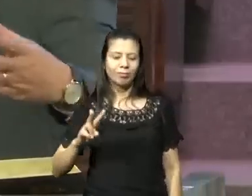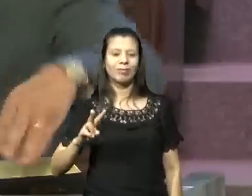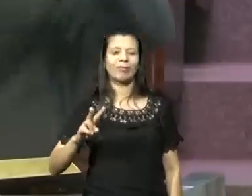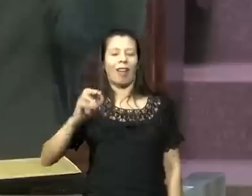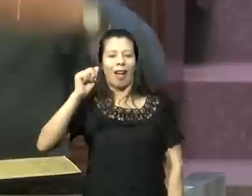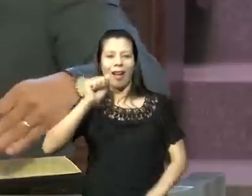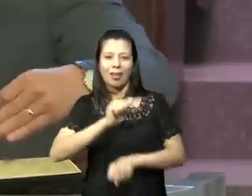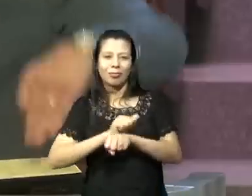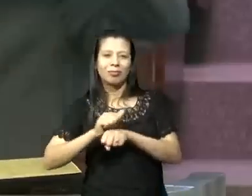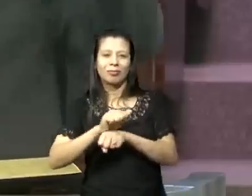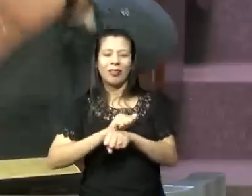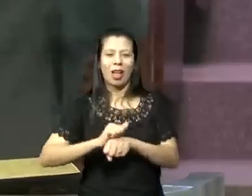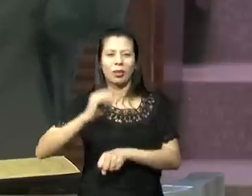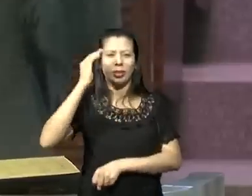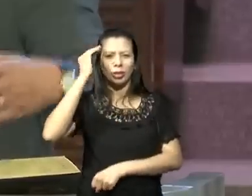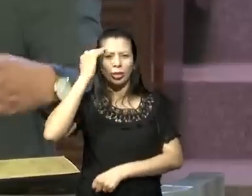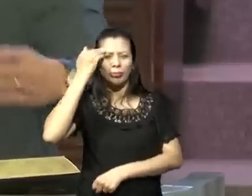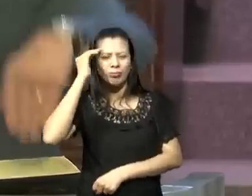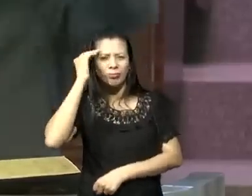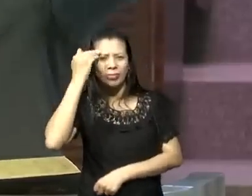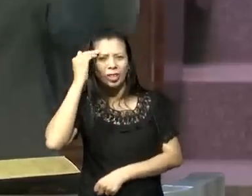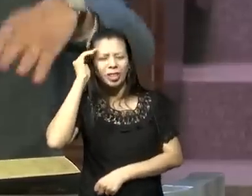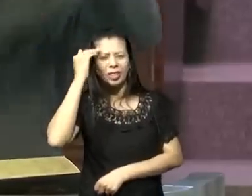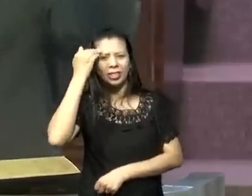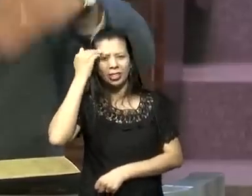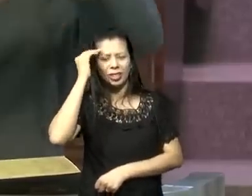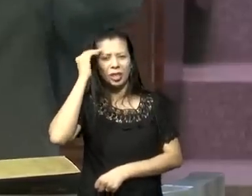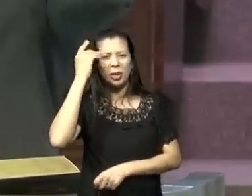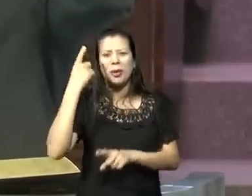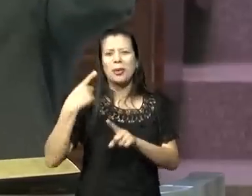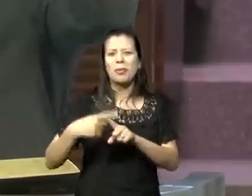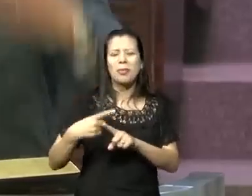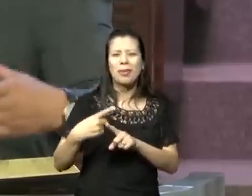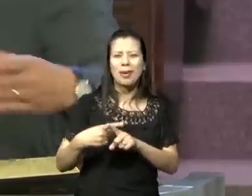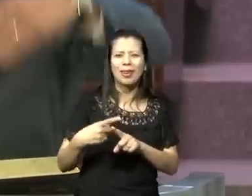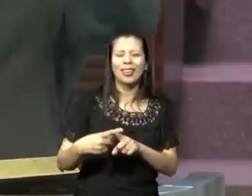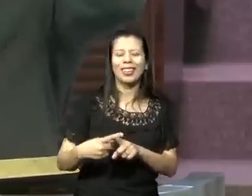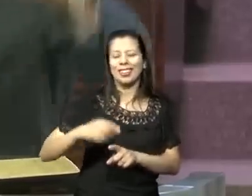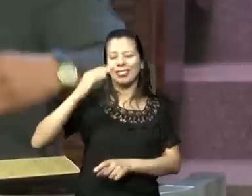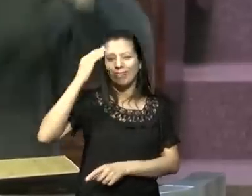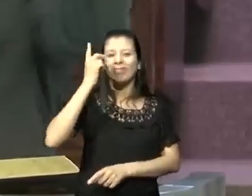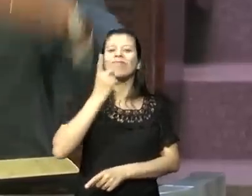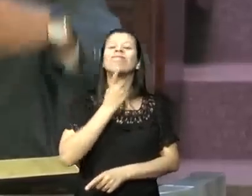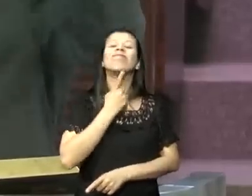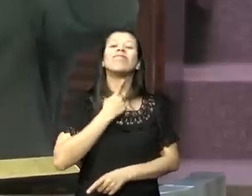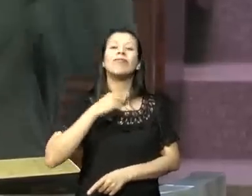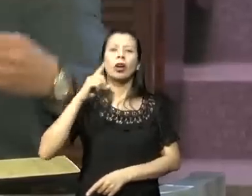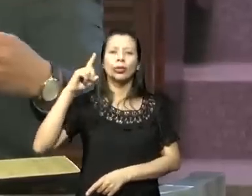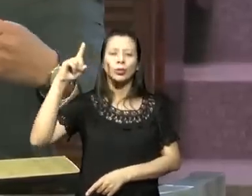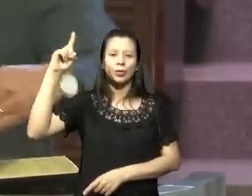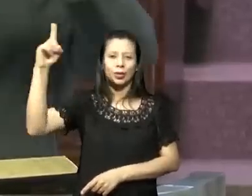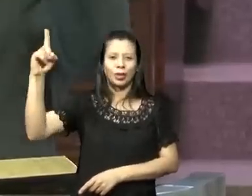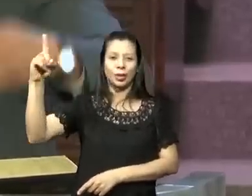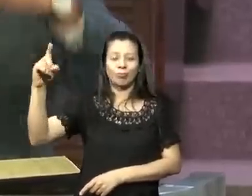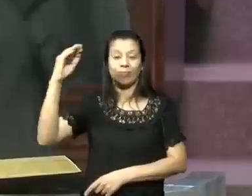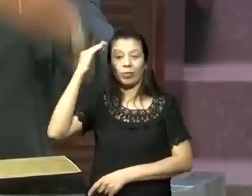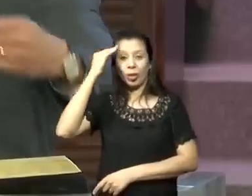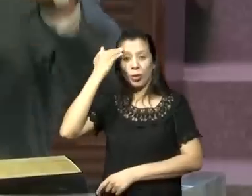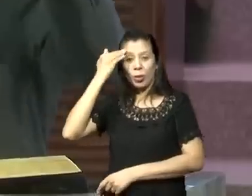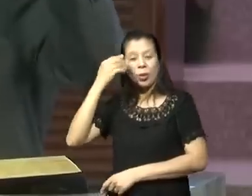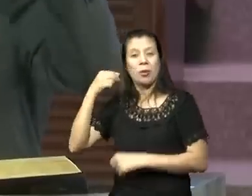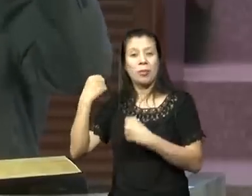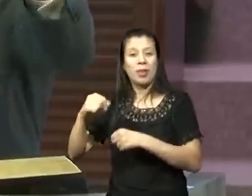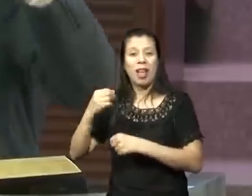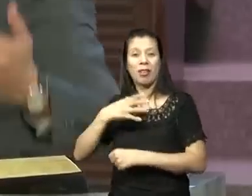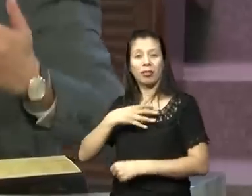um mortal foi dada Abraão no Monte Moriá porque a maior visão que o homem pode ter é Jesus pendurado numa cruz entre o céu e